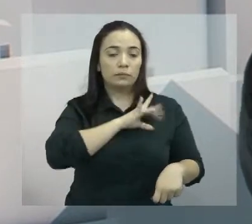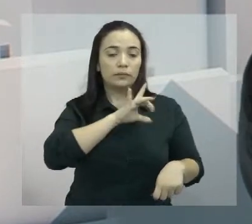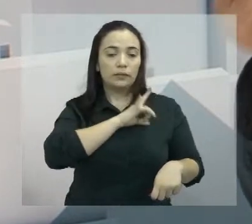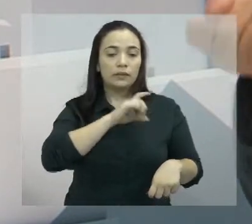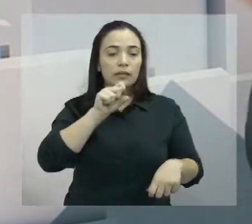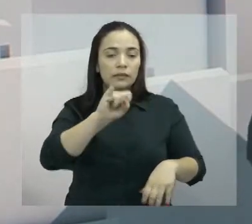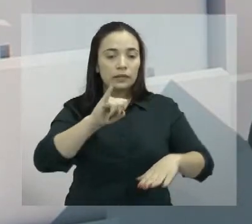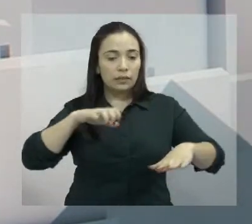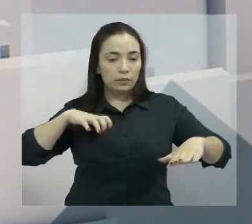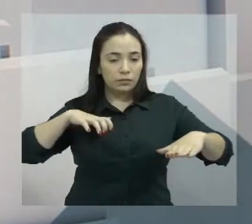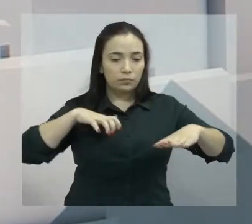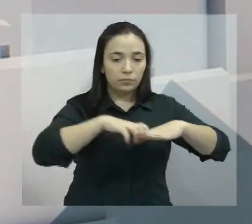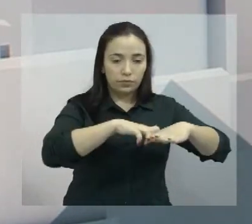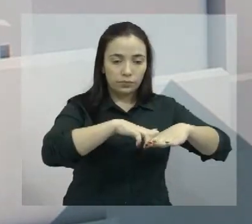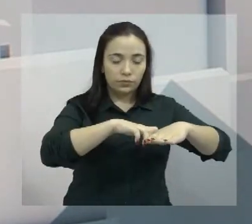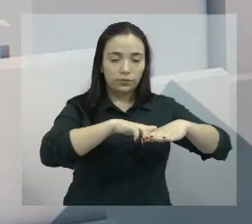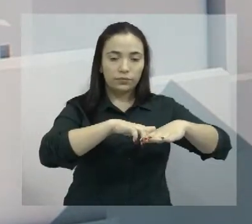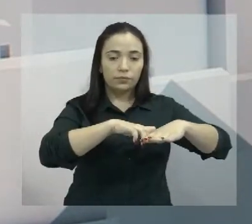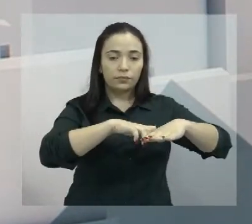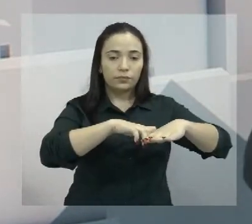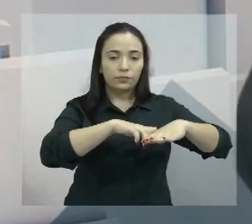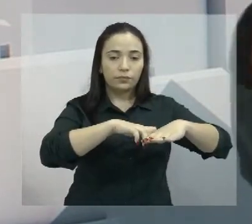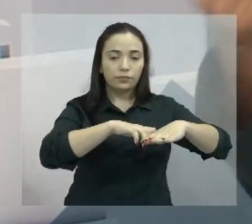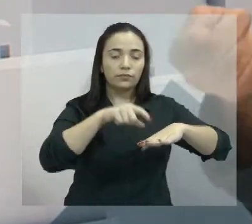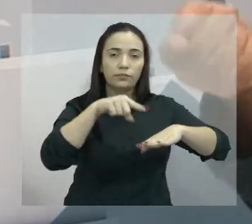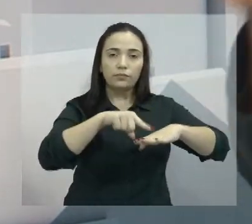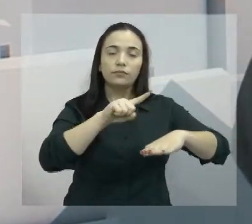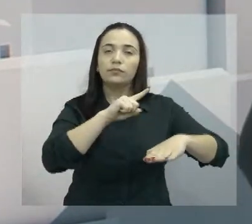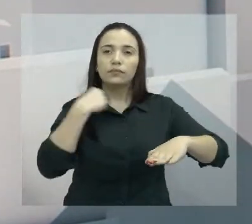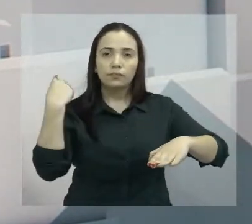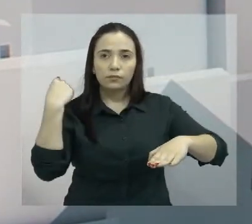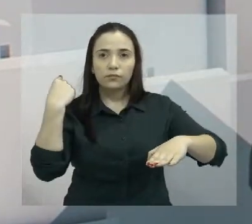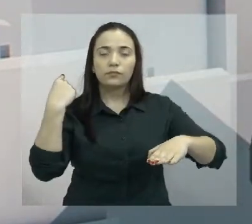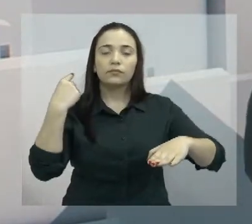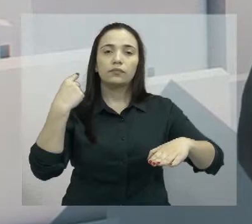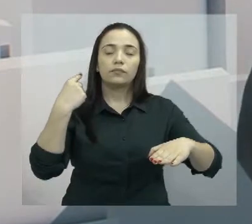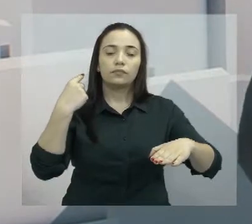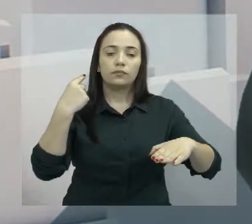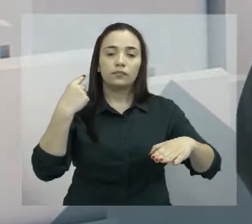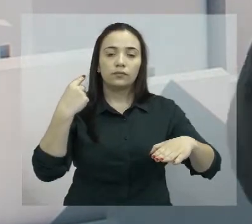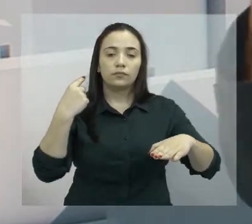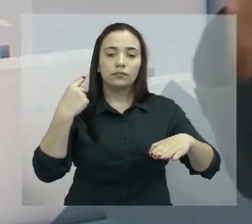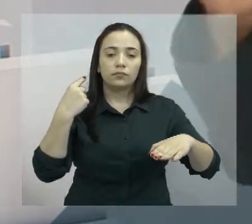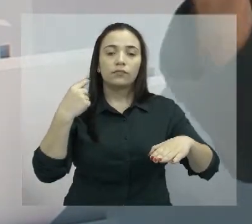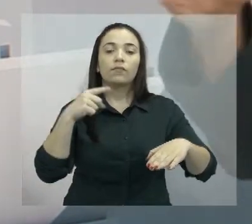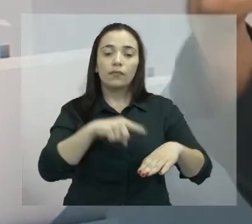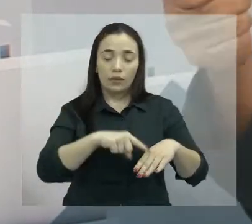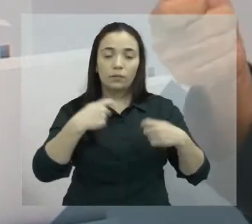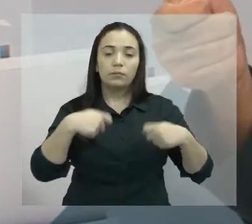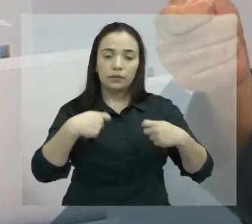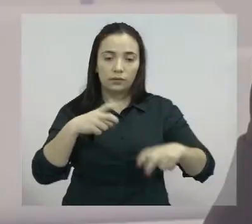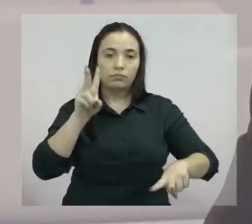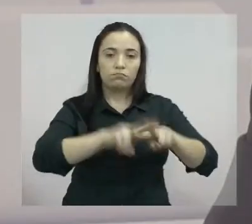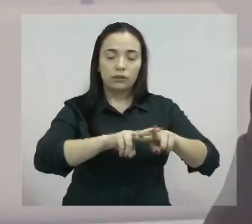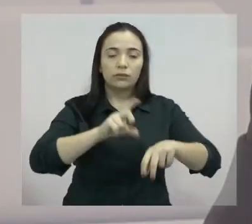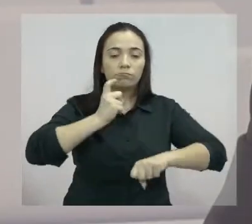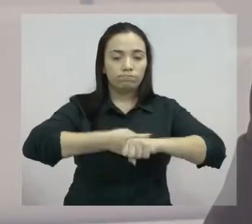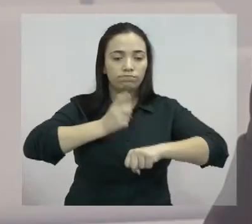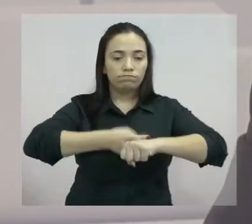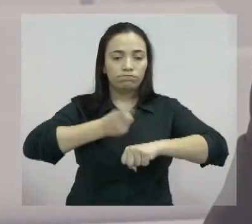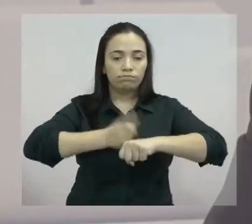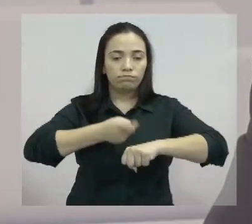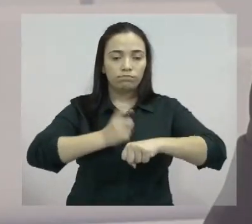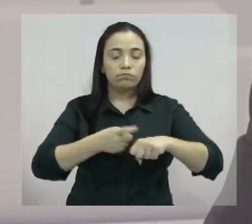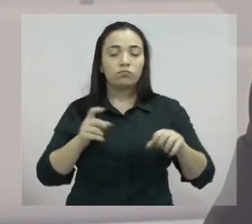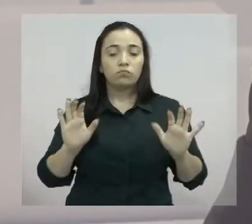de um acidente de trânsito que provocam vítimas ou feridas ou mortas, que ele vai ser punido com penalidade.